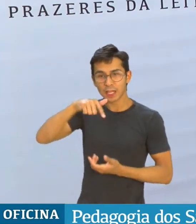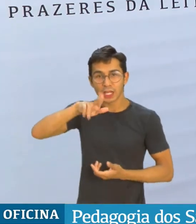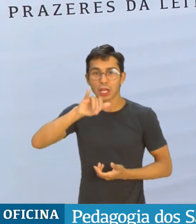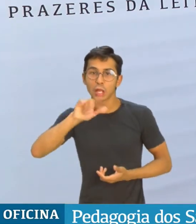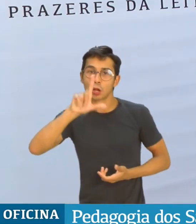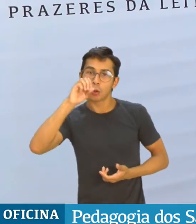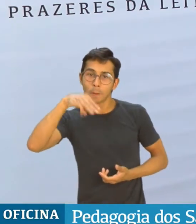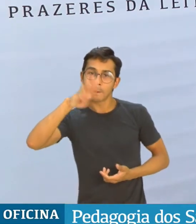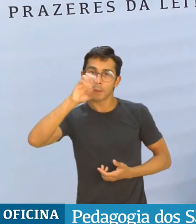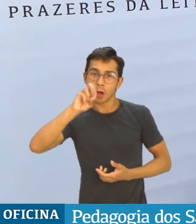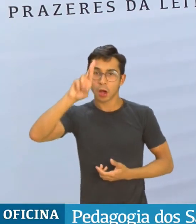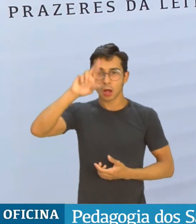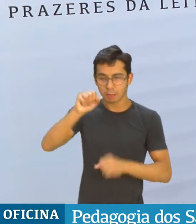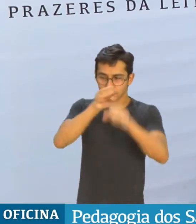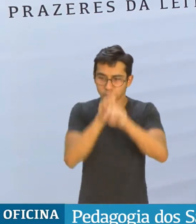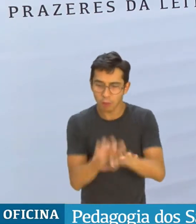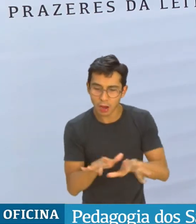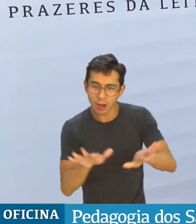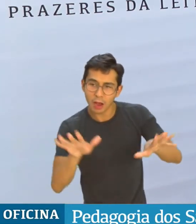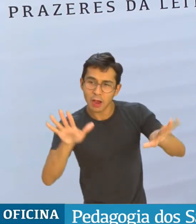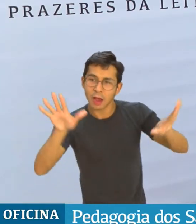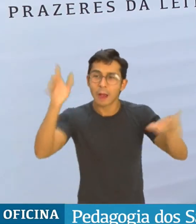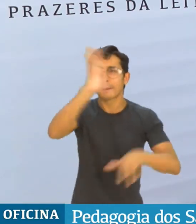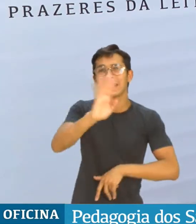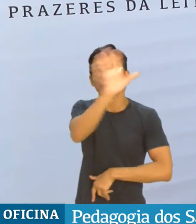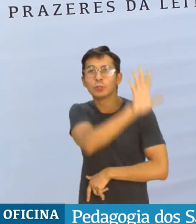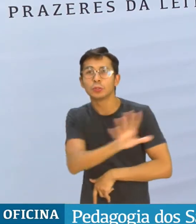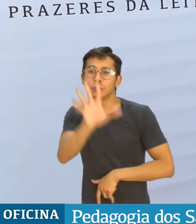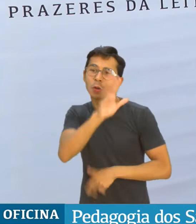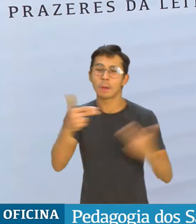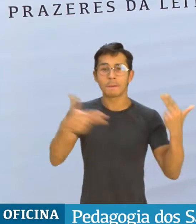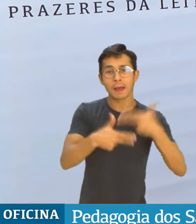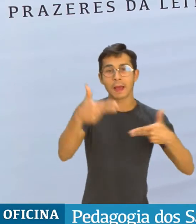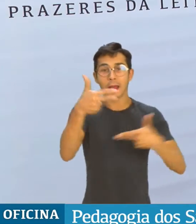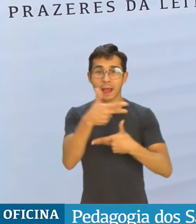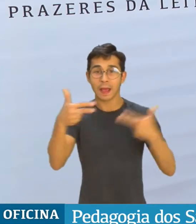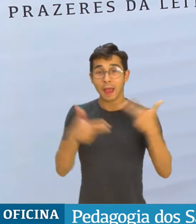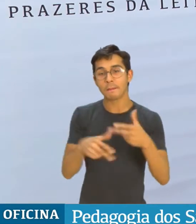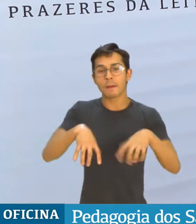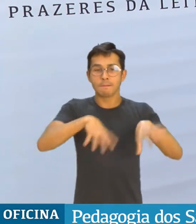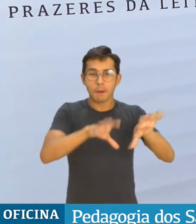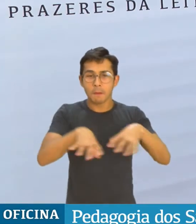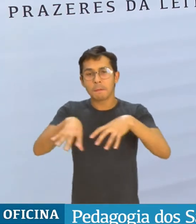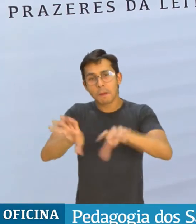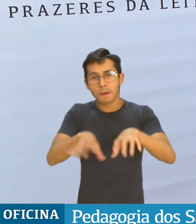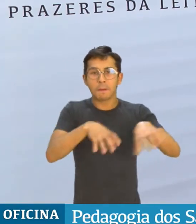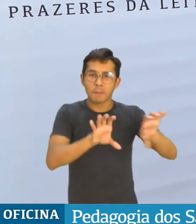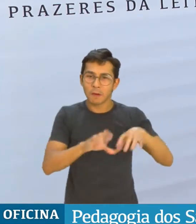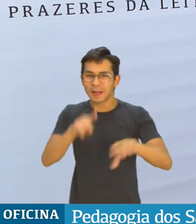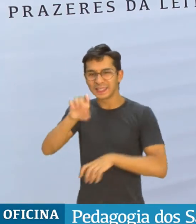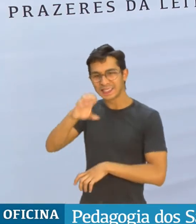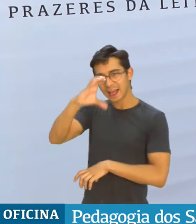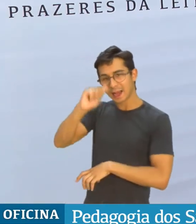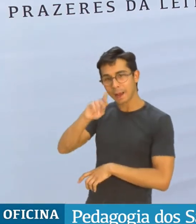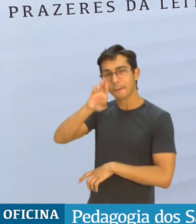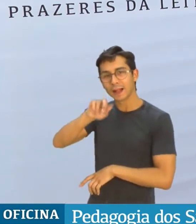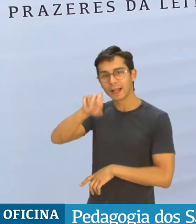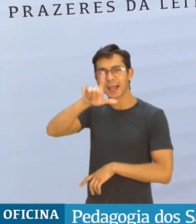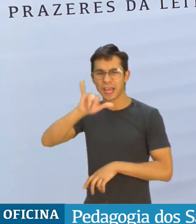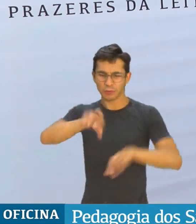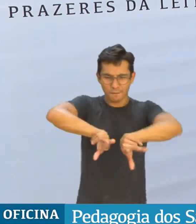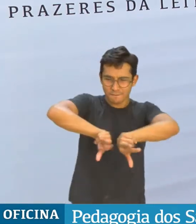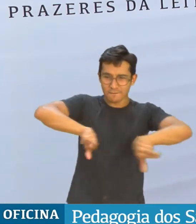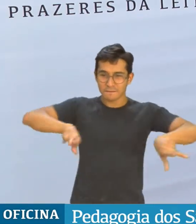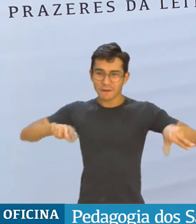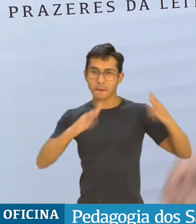clã Brasil, nordestino espalhando a peste. O som é rap, funk, verso embolada, lazé cabaleiro. A explosão do beco, conheço o